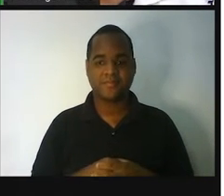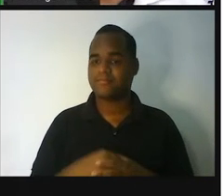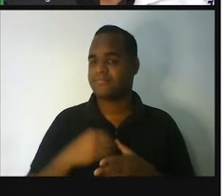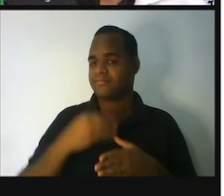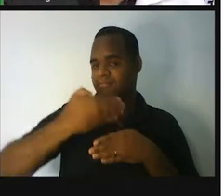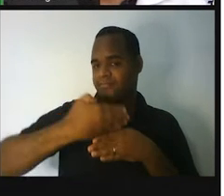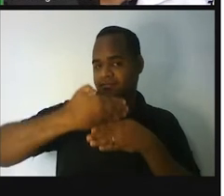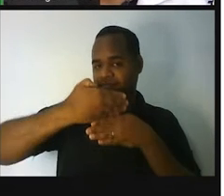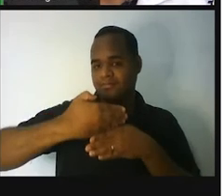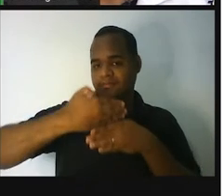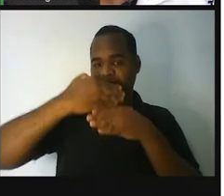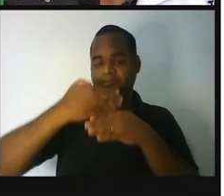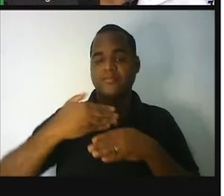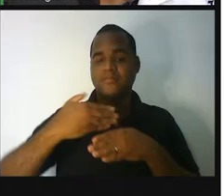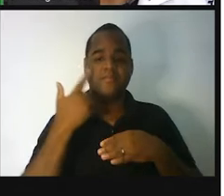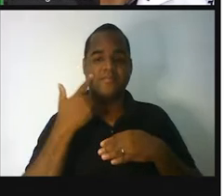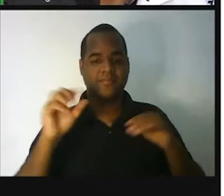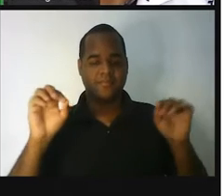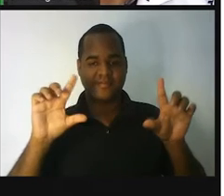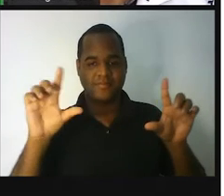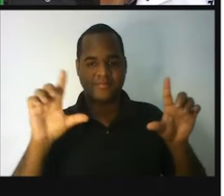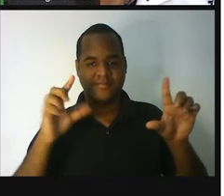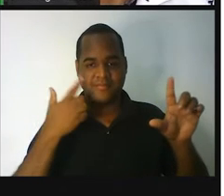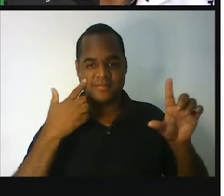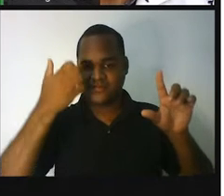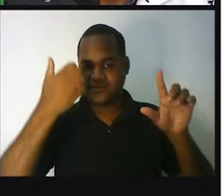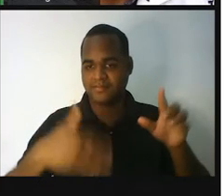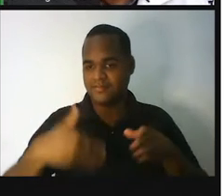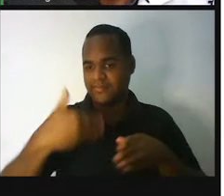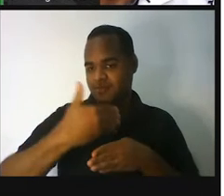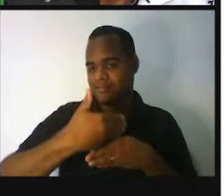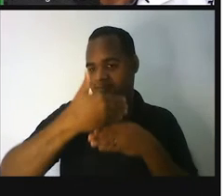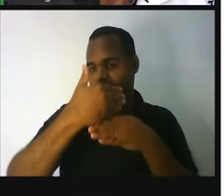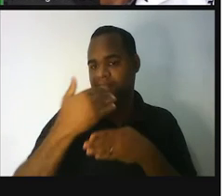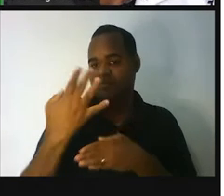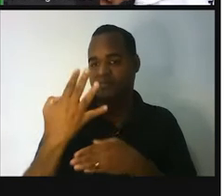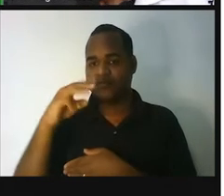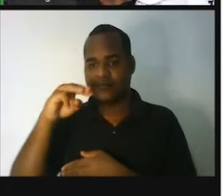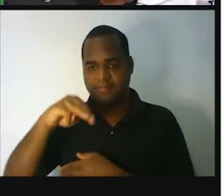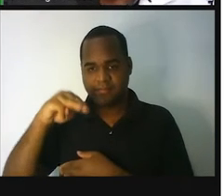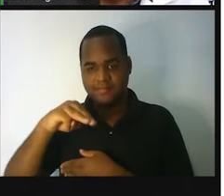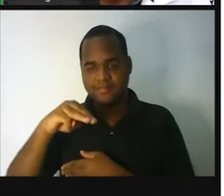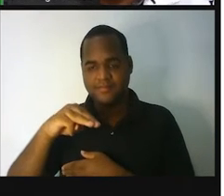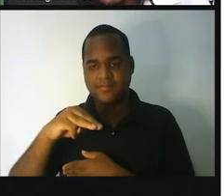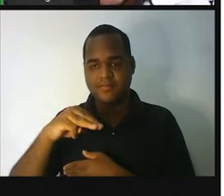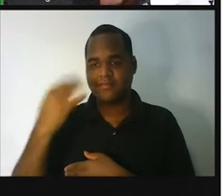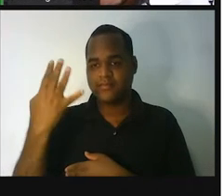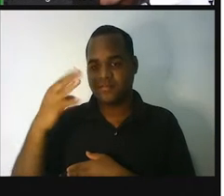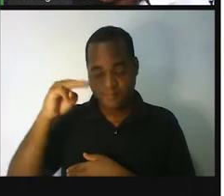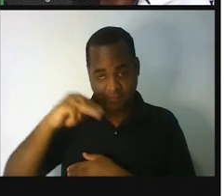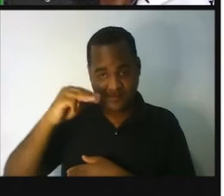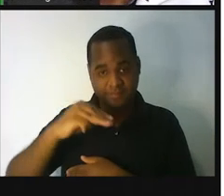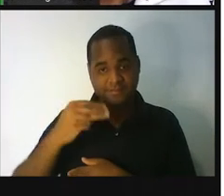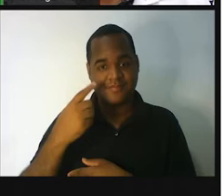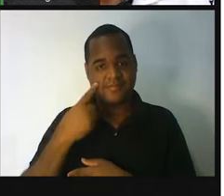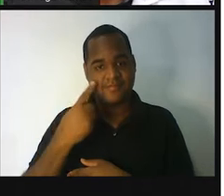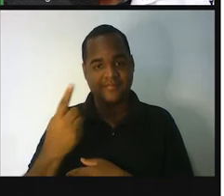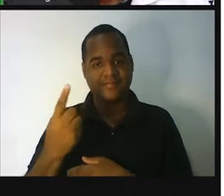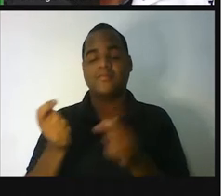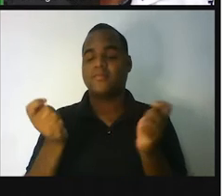essa parede aí aparecendo na tela ela tem um comprimento de 4 metros e esses quatro metros